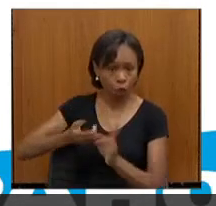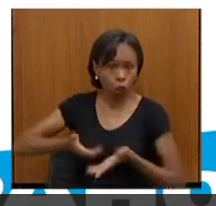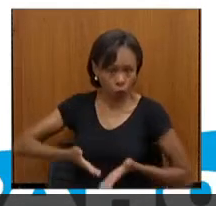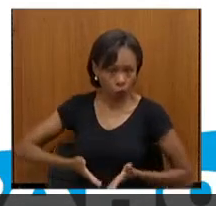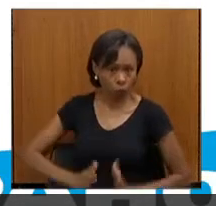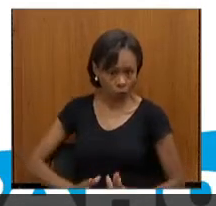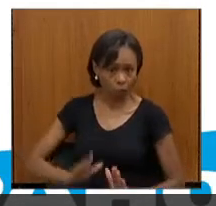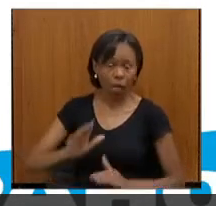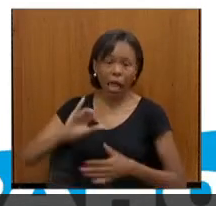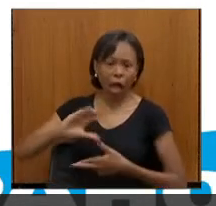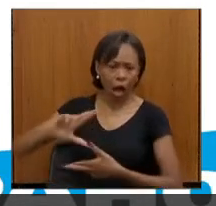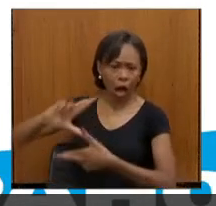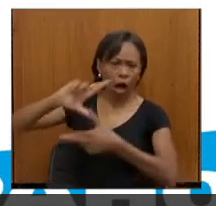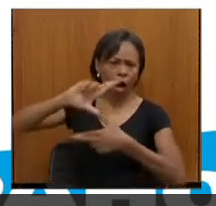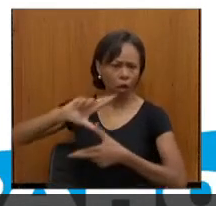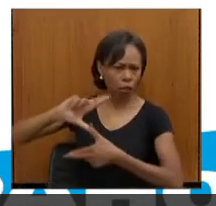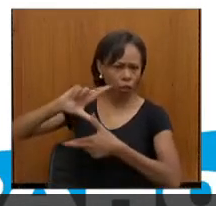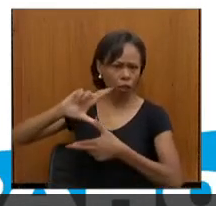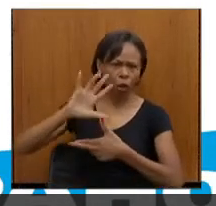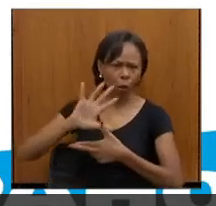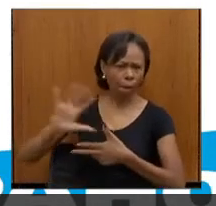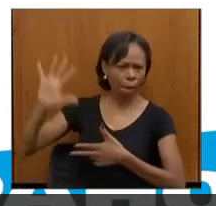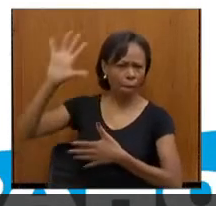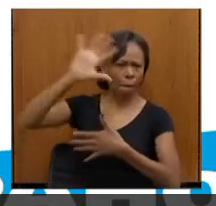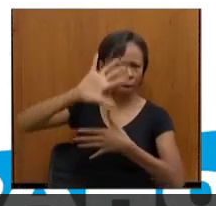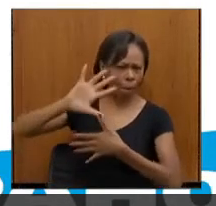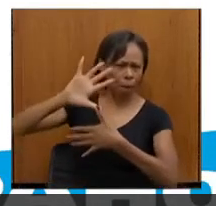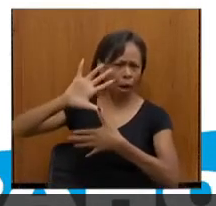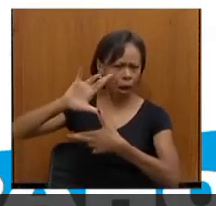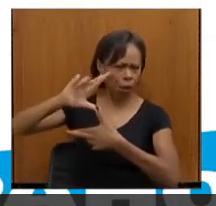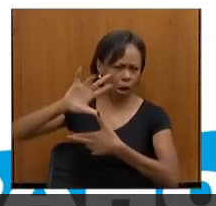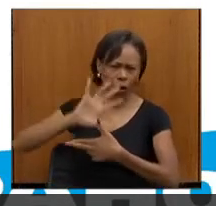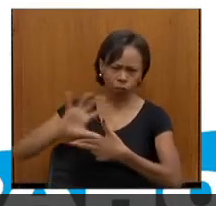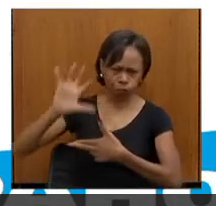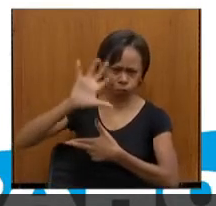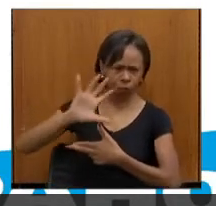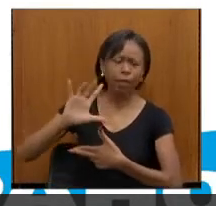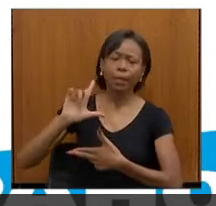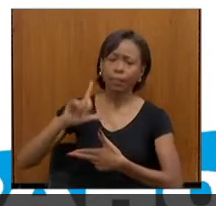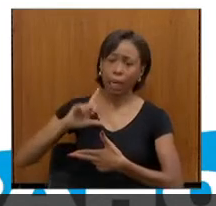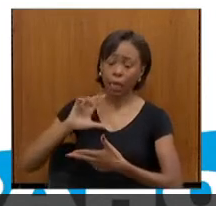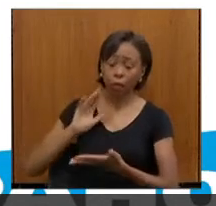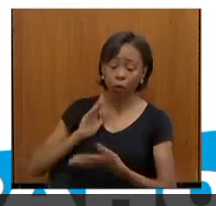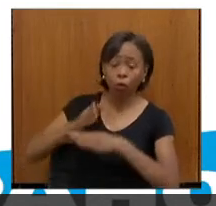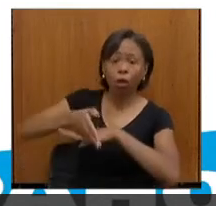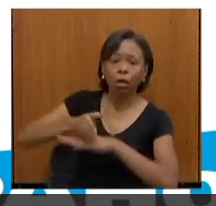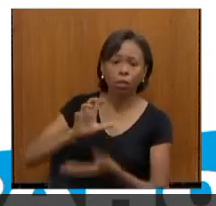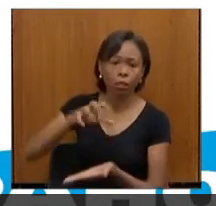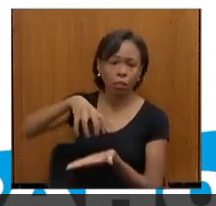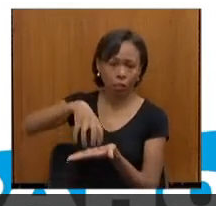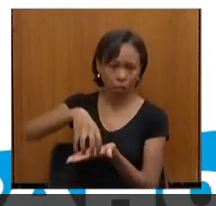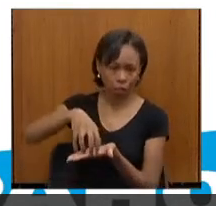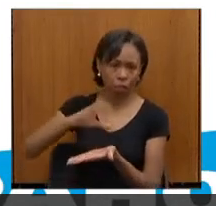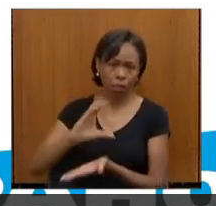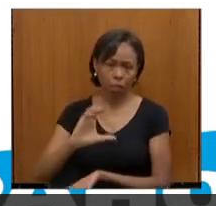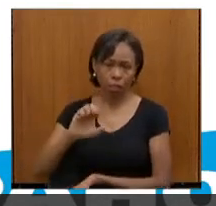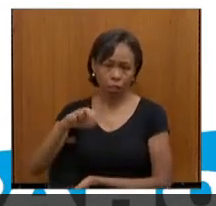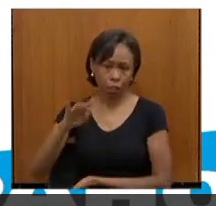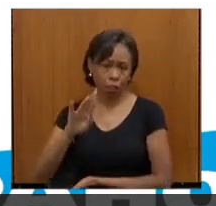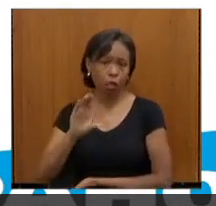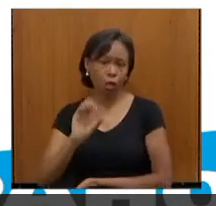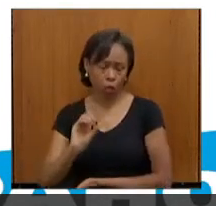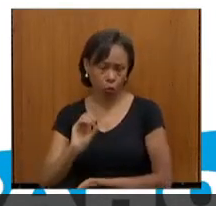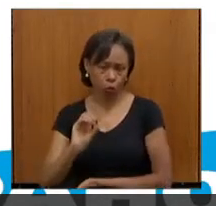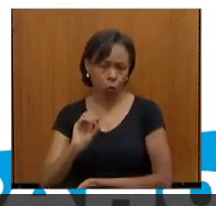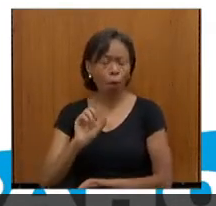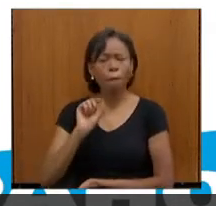seja, toda a região das Américas se reporta a esse centro, buscando entender o que acontecia